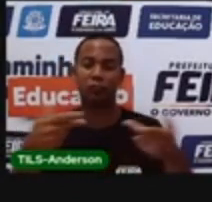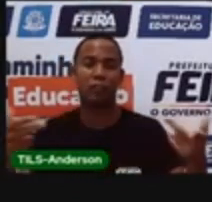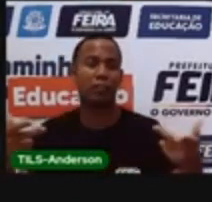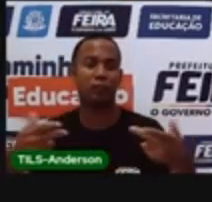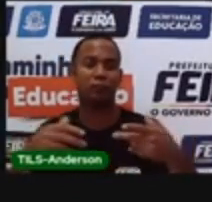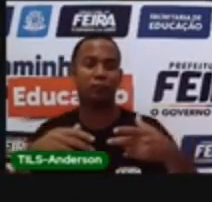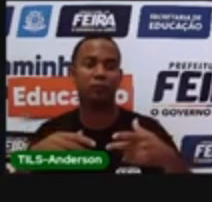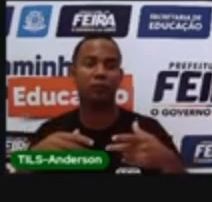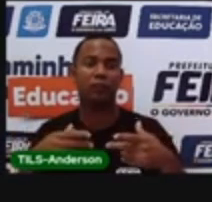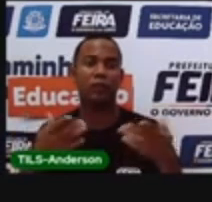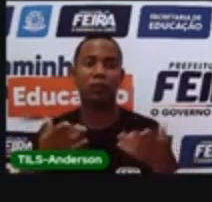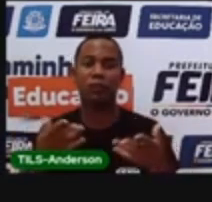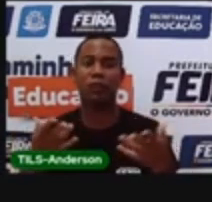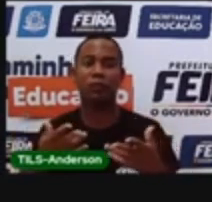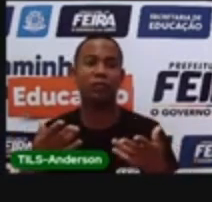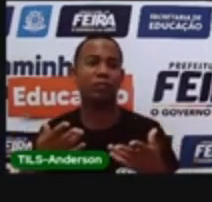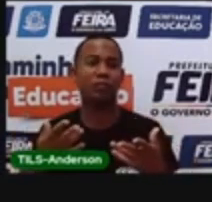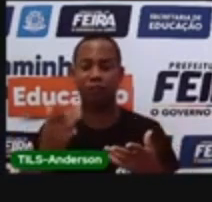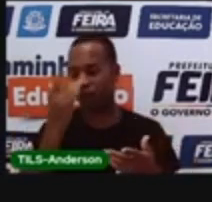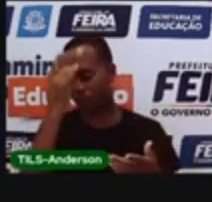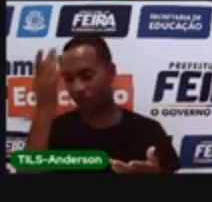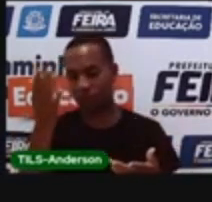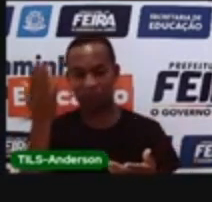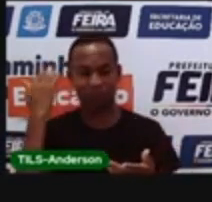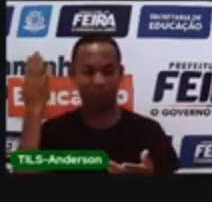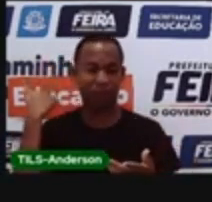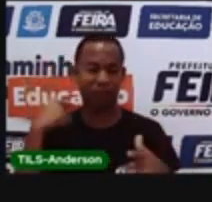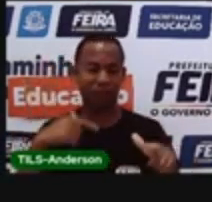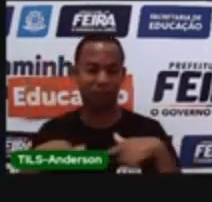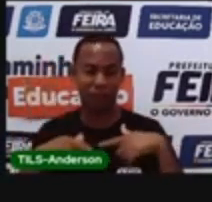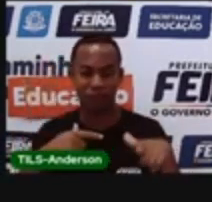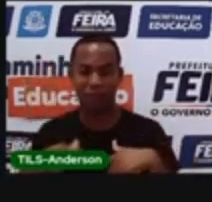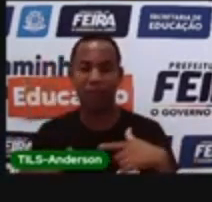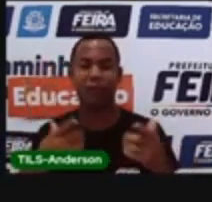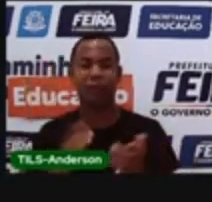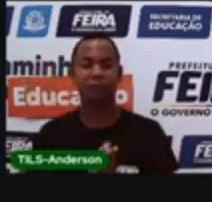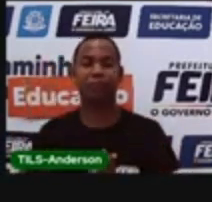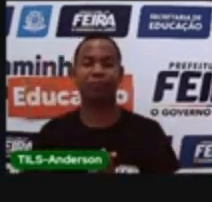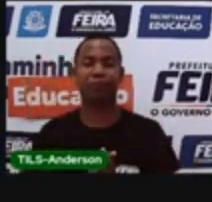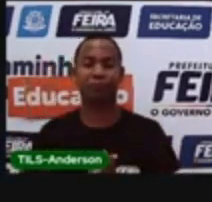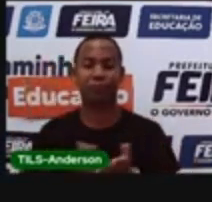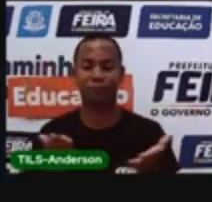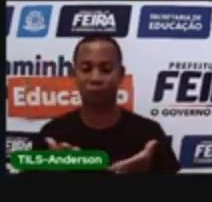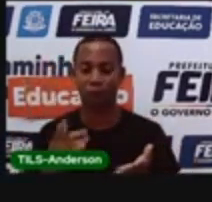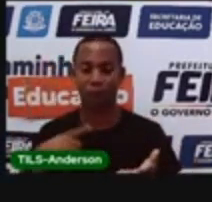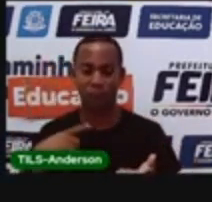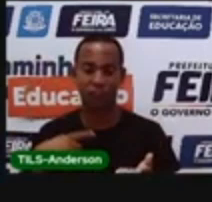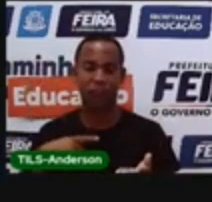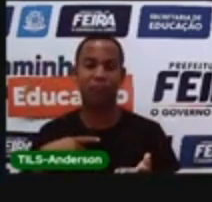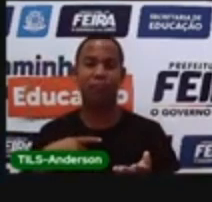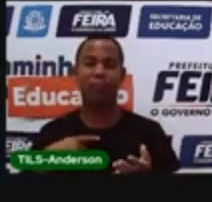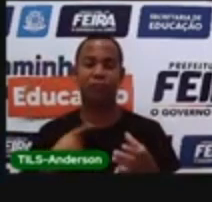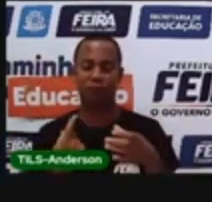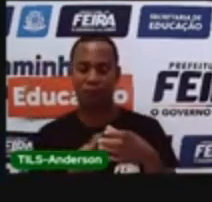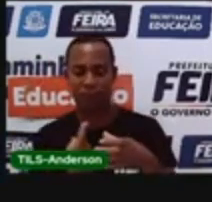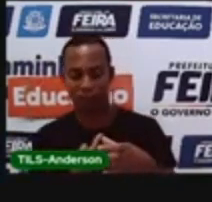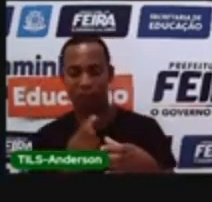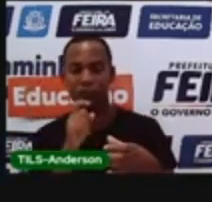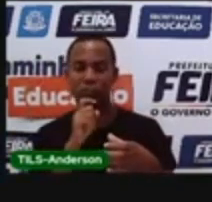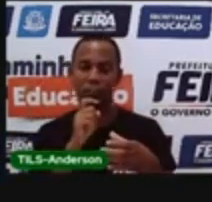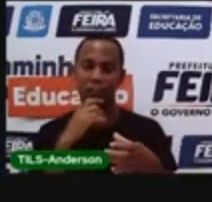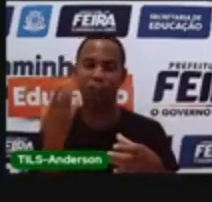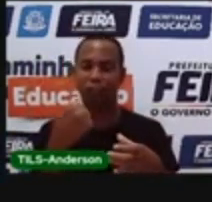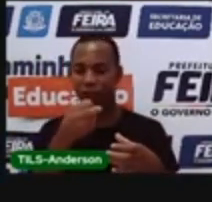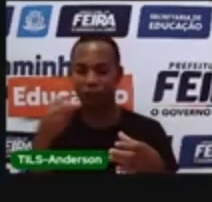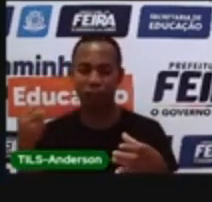muito mais trabalho para fazer as tarefas do dia a dia. Então, hoje a gente tem geladeira, a gente tem o tanquinho, tem a máquina de